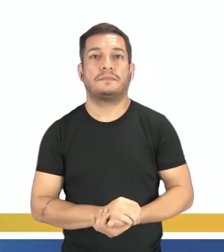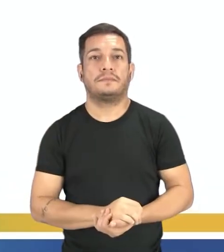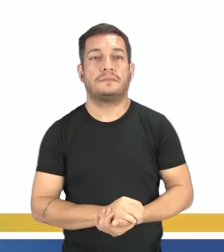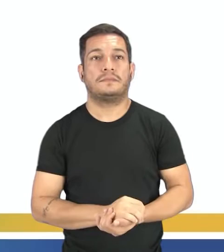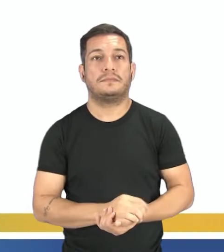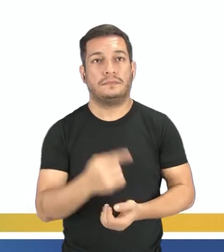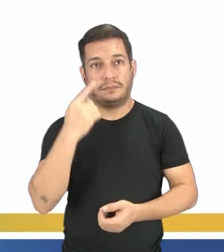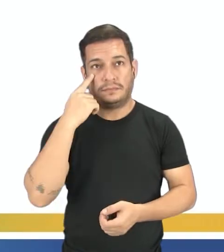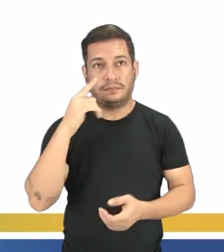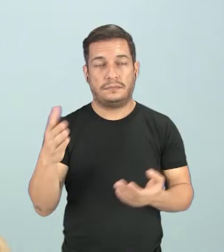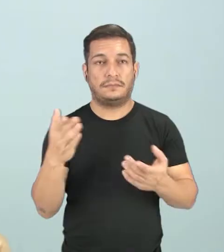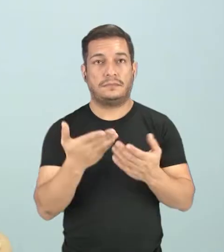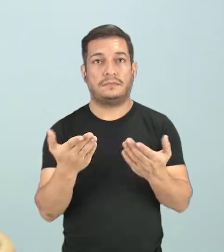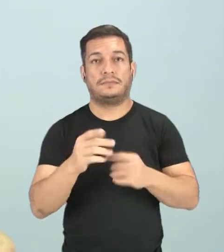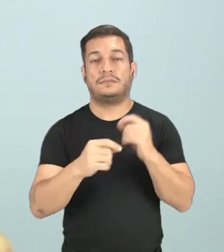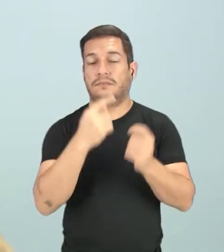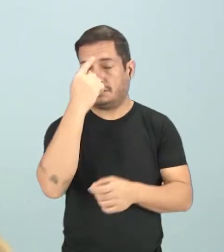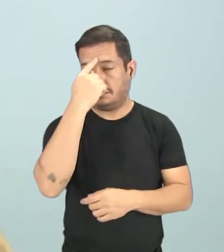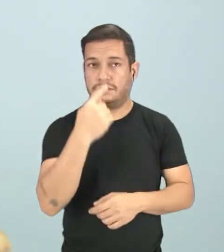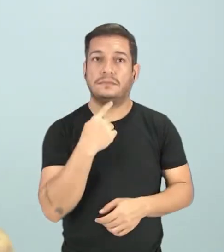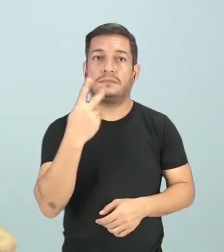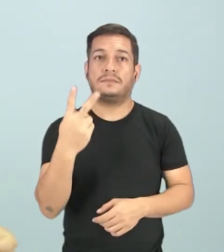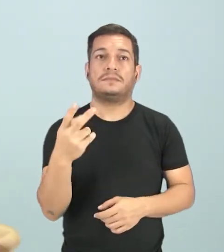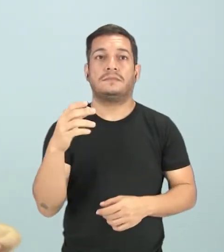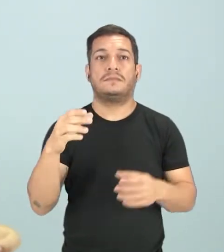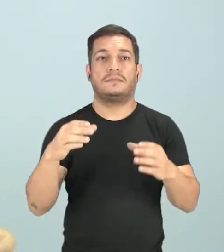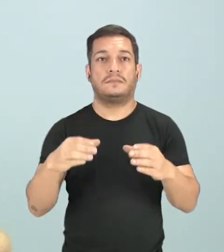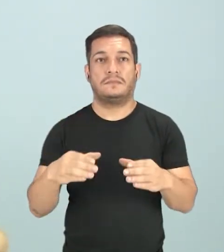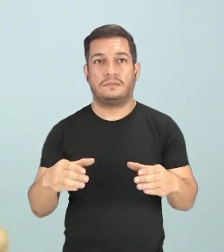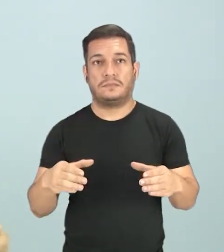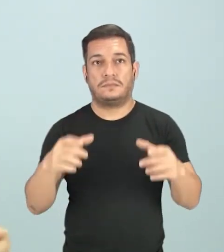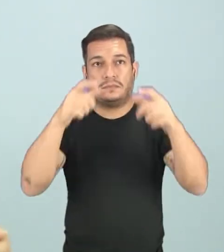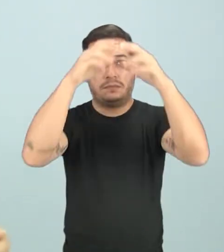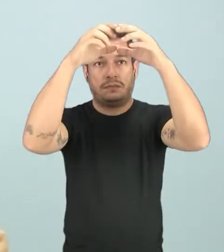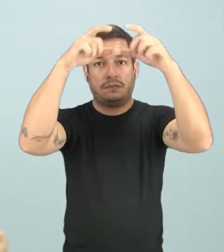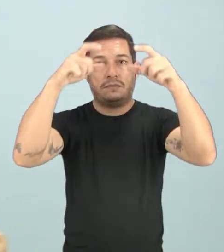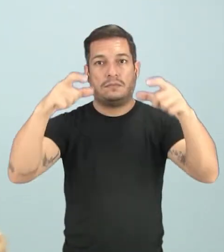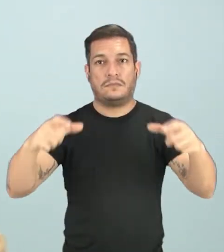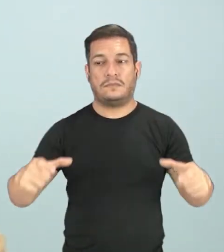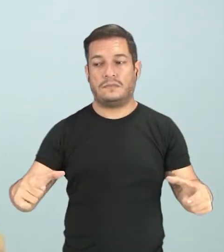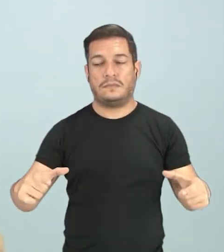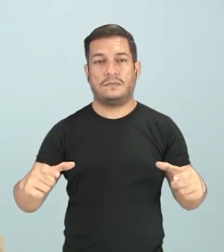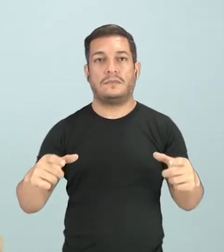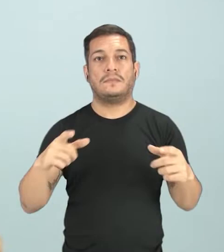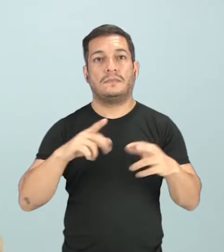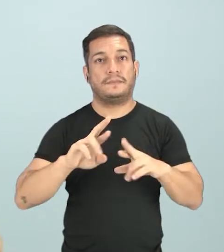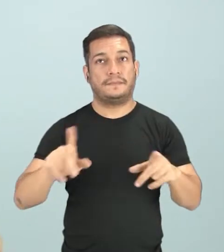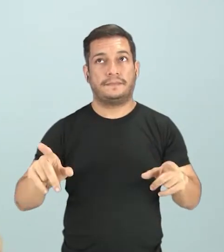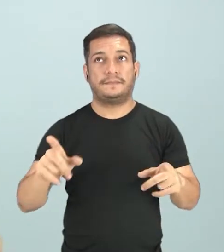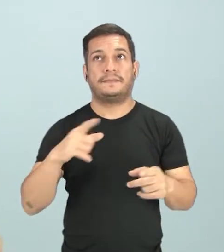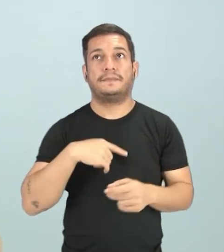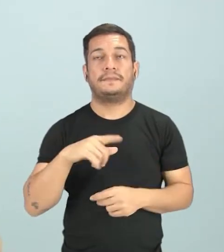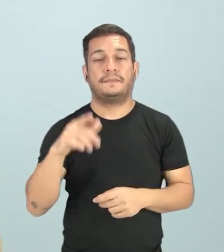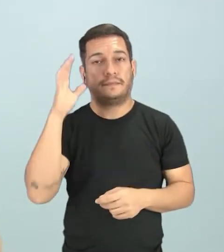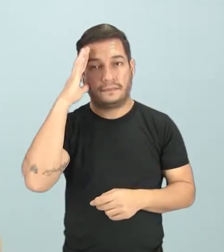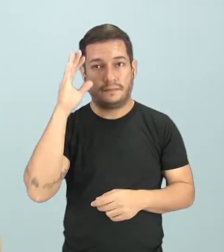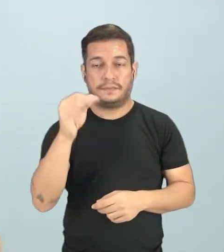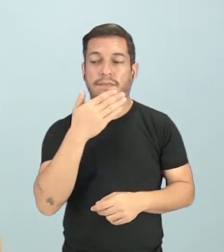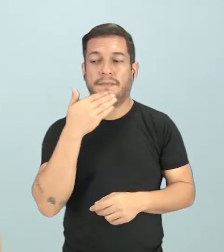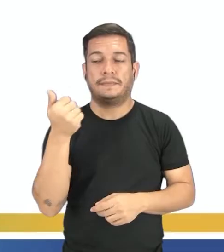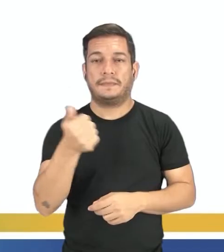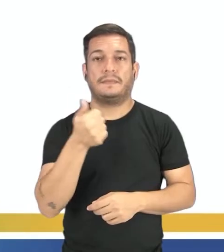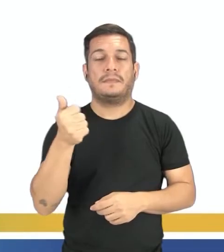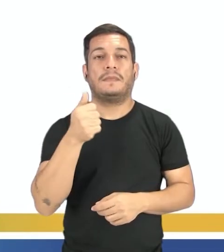Vamos ver agora a imagem de dois cones representando os dois cones diferenciados. Para compreender melhor